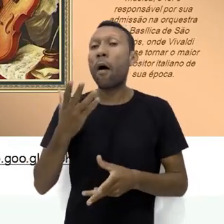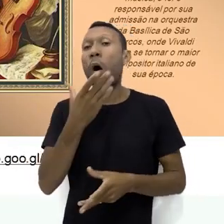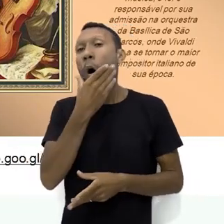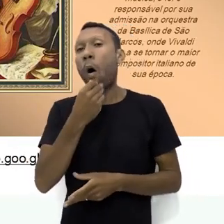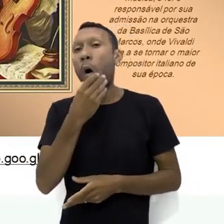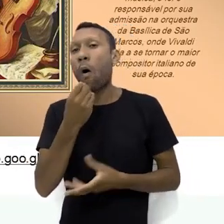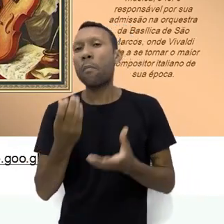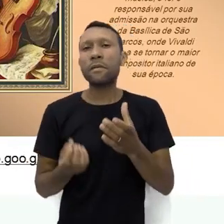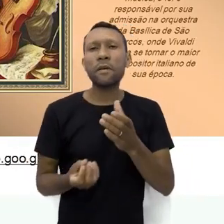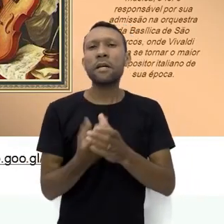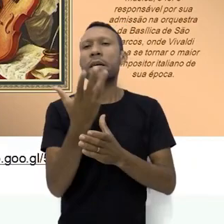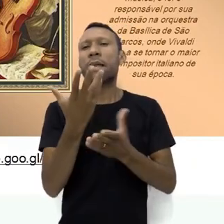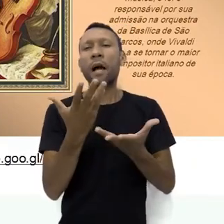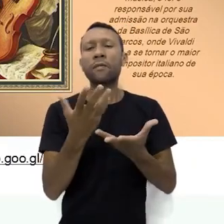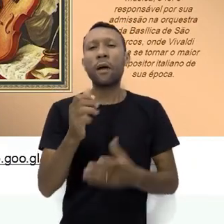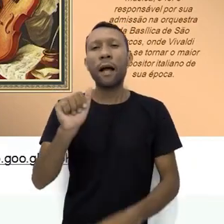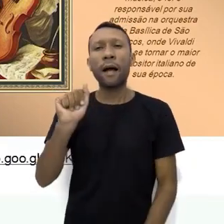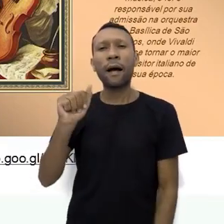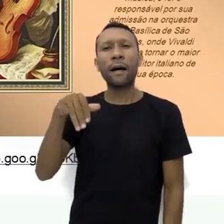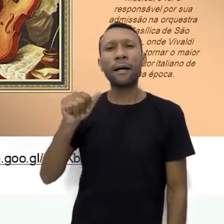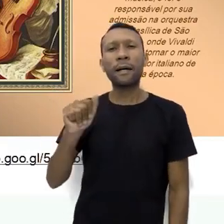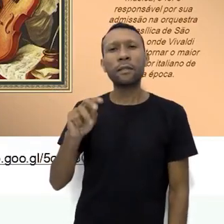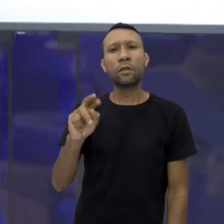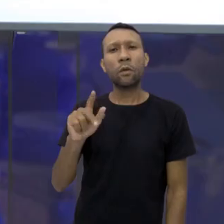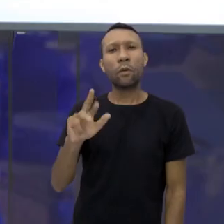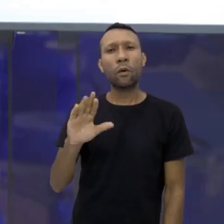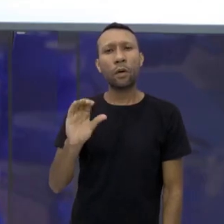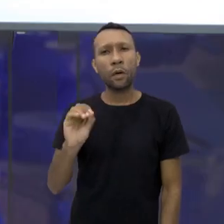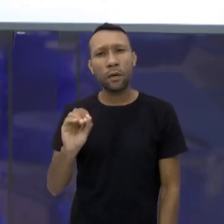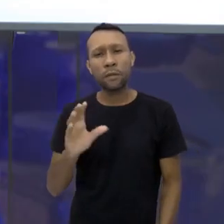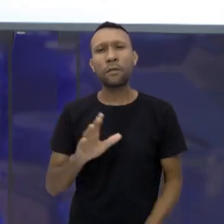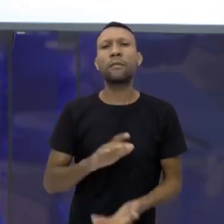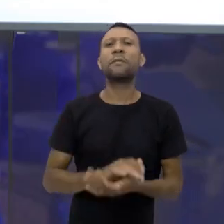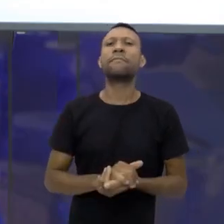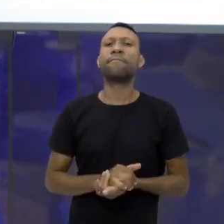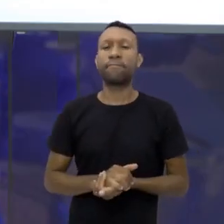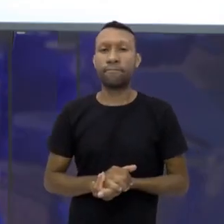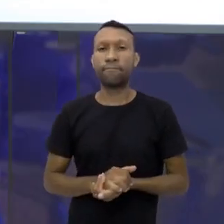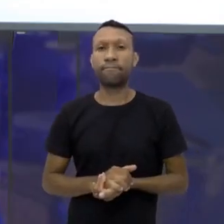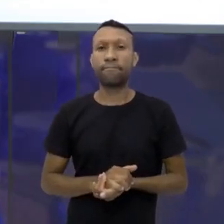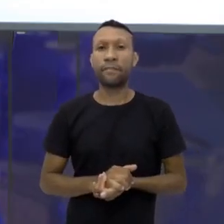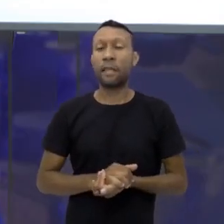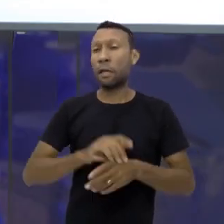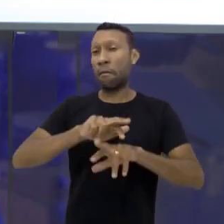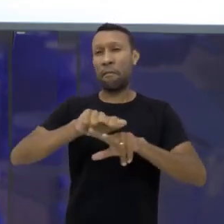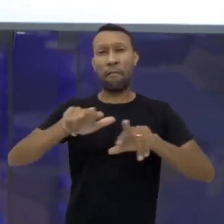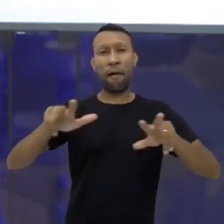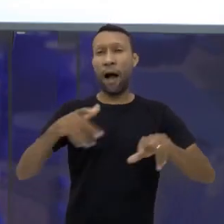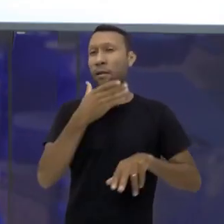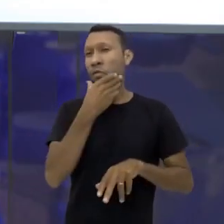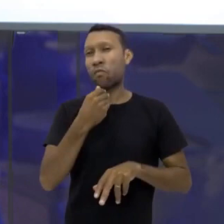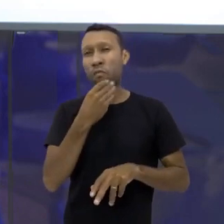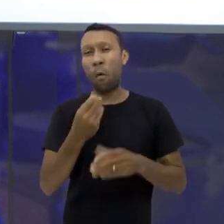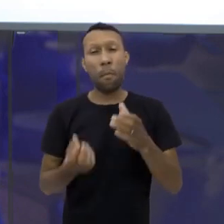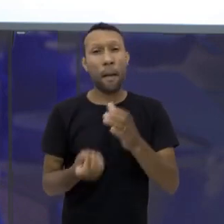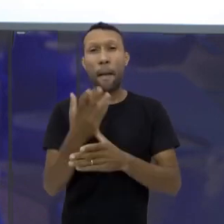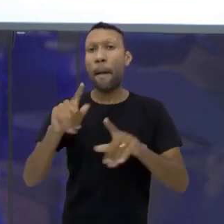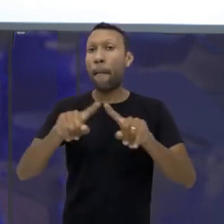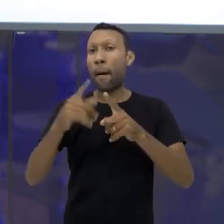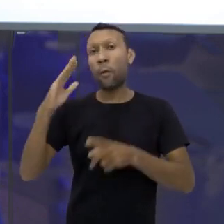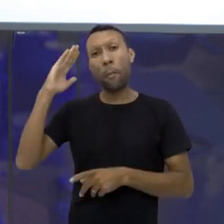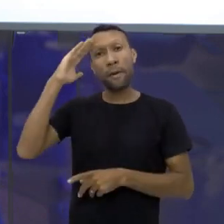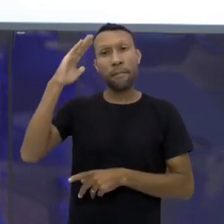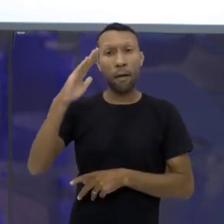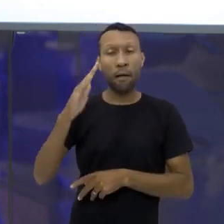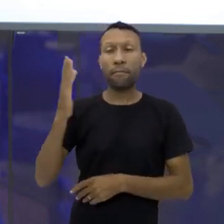foram Antônio Vivaldi, Johann Sebastian Bach, Domenico Scarlatti, entre outros. Esses aqui são os de maiores